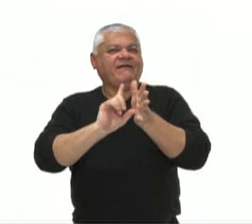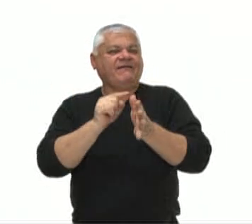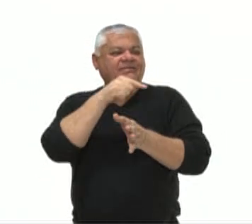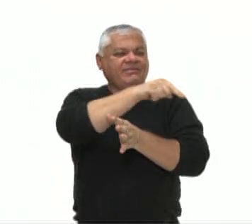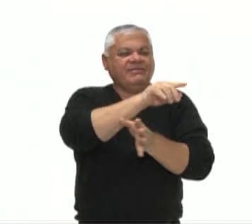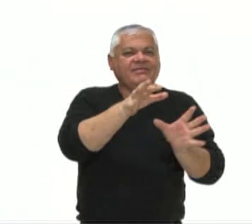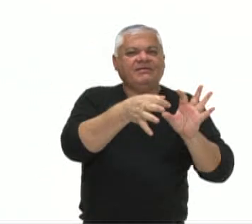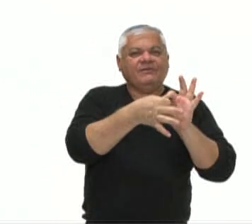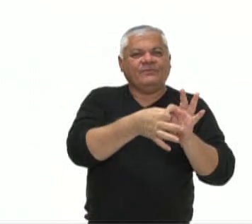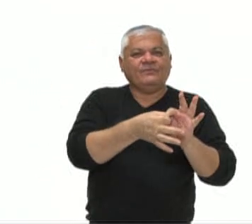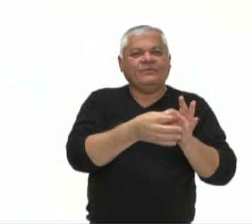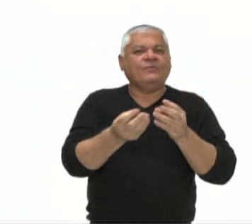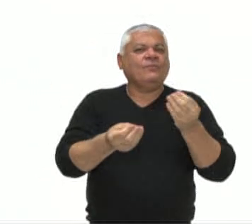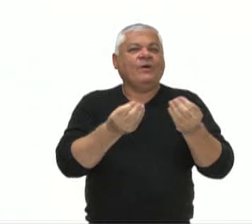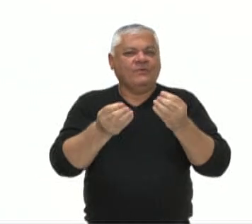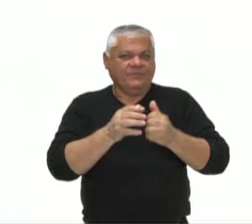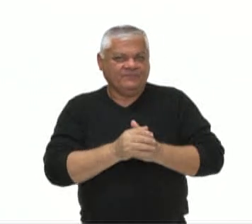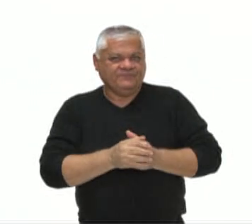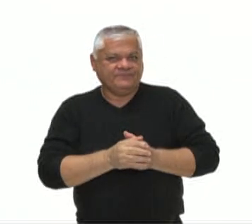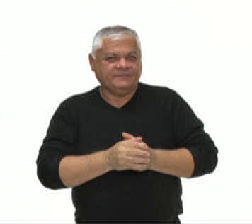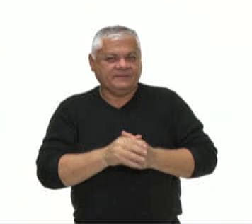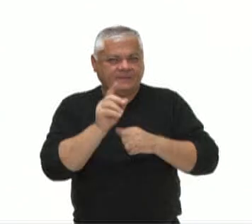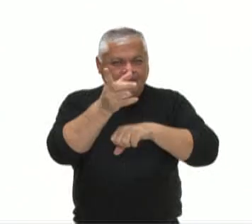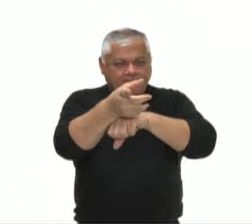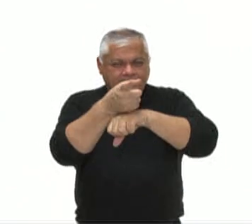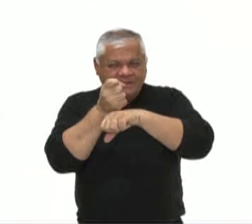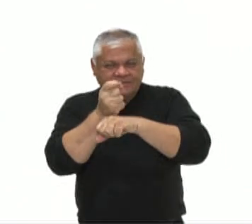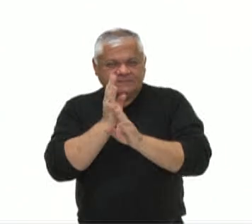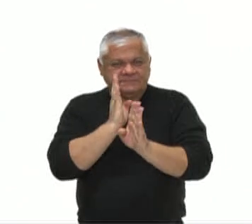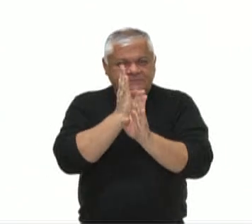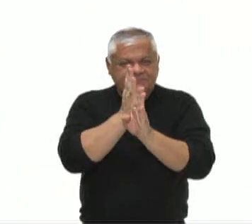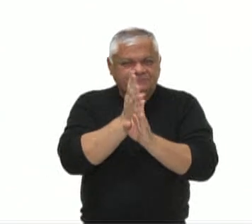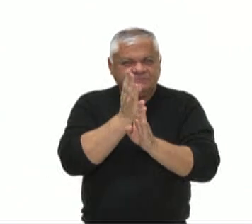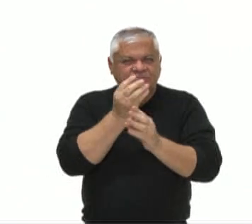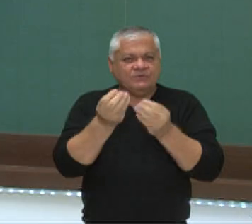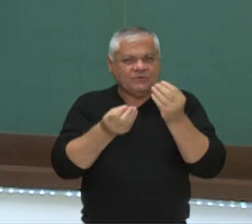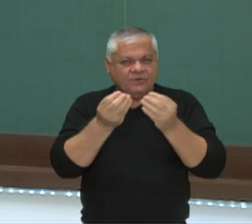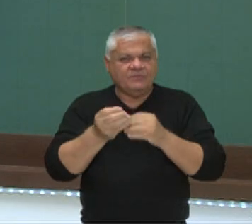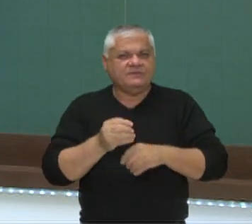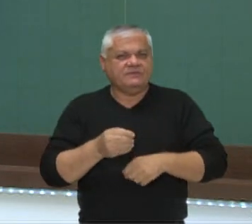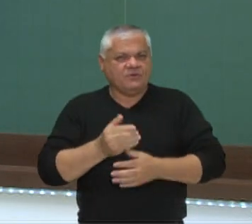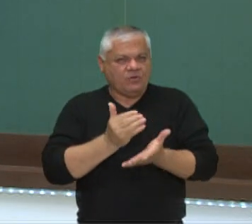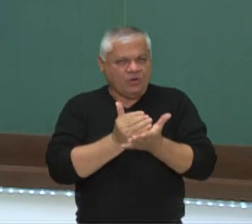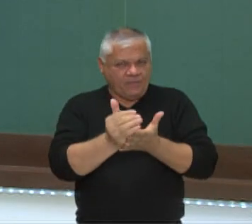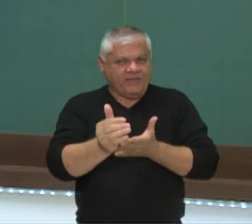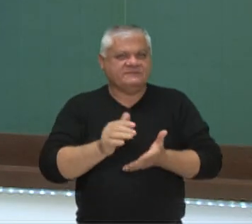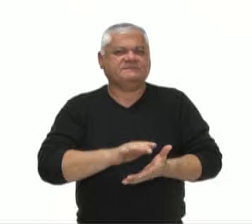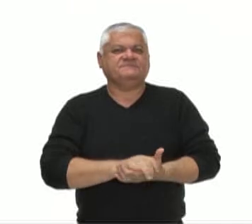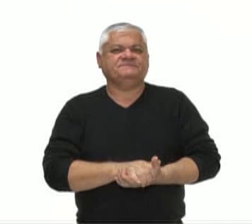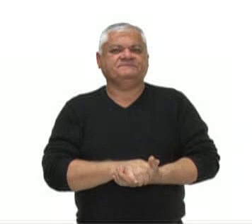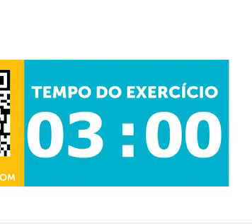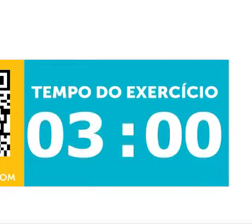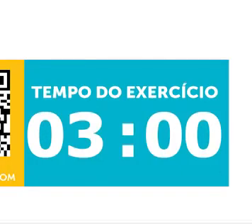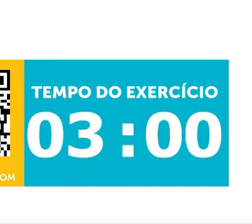meio de conjunção. Identifique a conjunção e as orações. Comece!